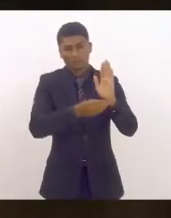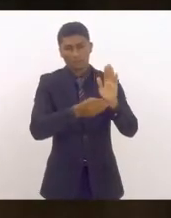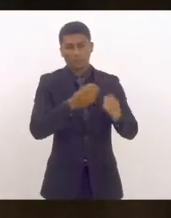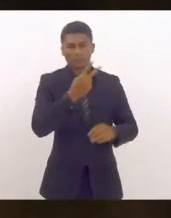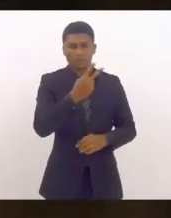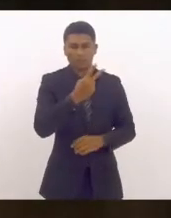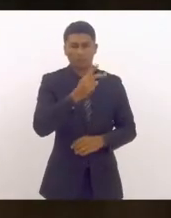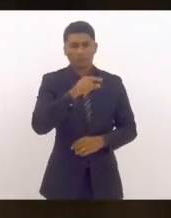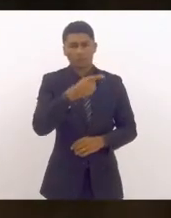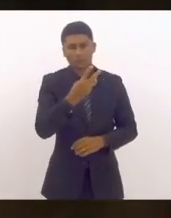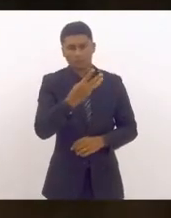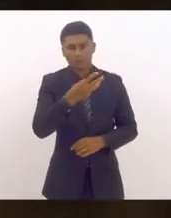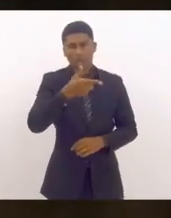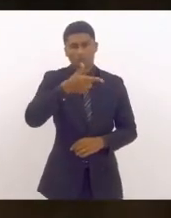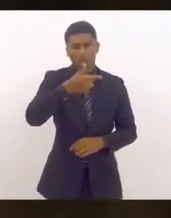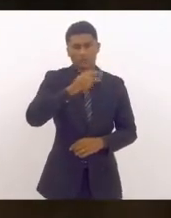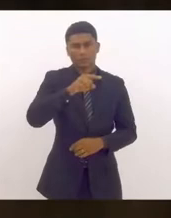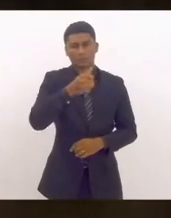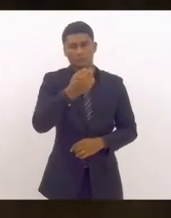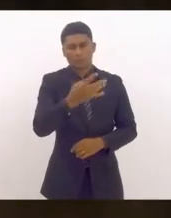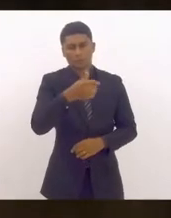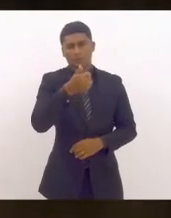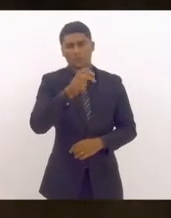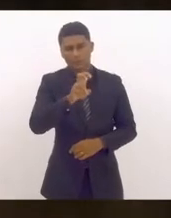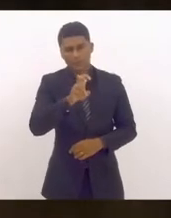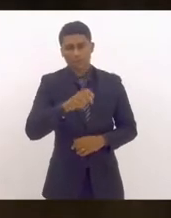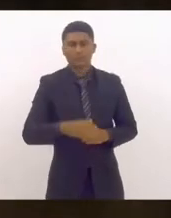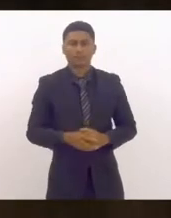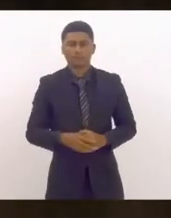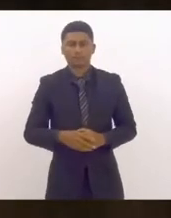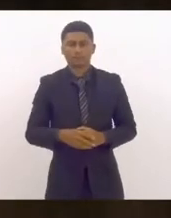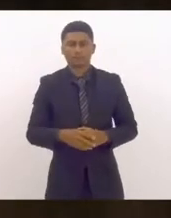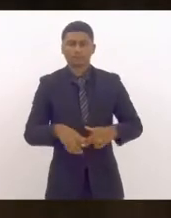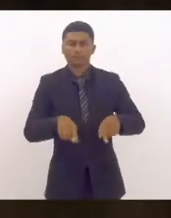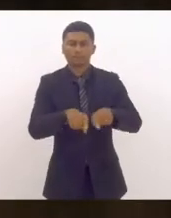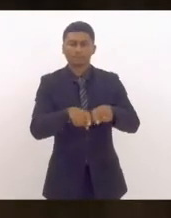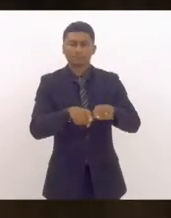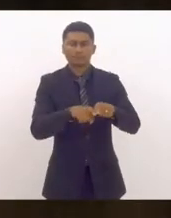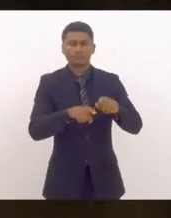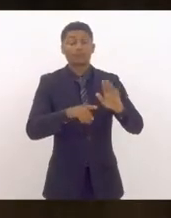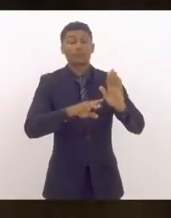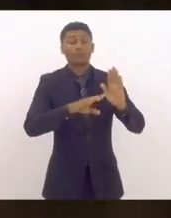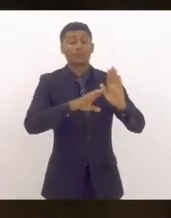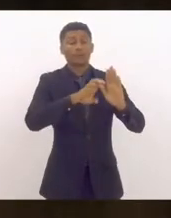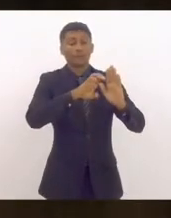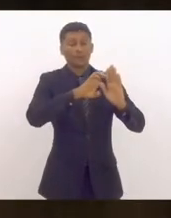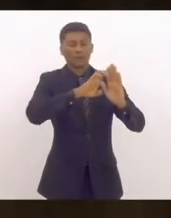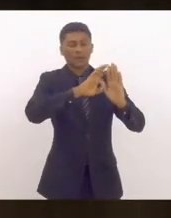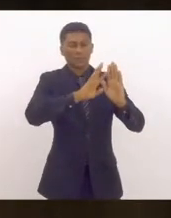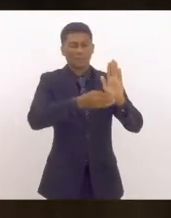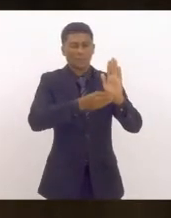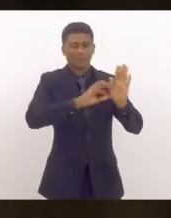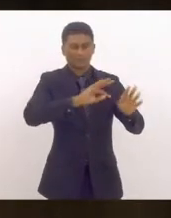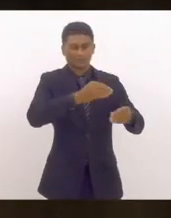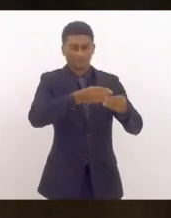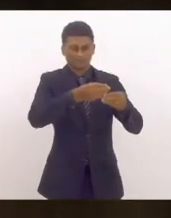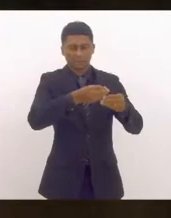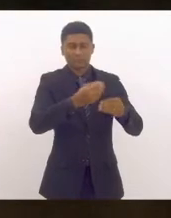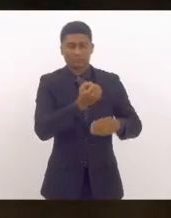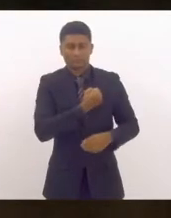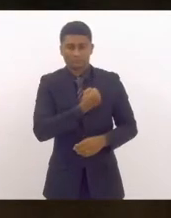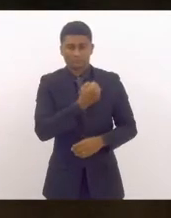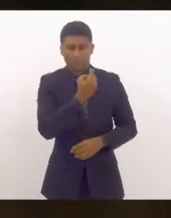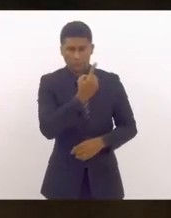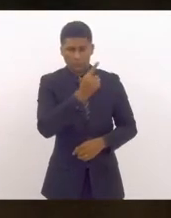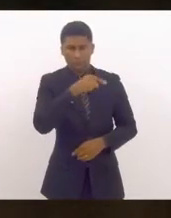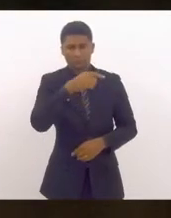3, 12, 14 e 15, favorável com subemenda aglutinativa às emendas de número 1 e